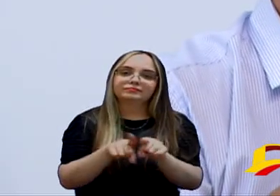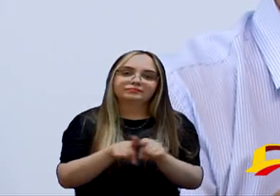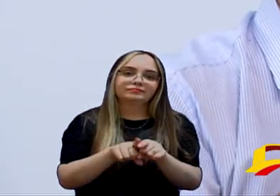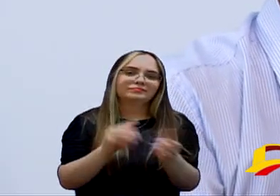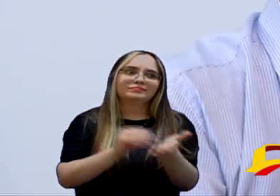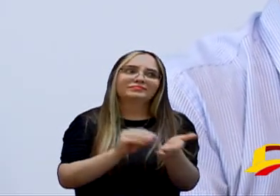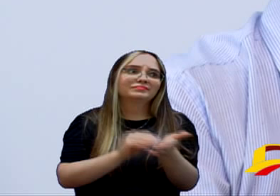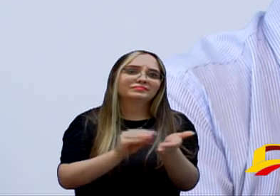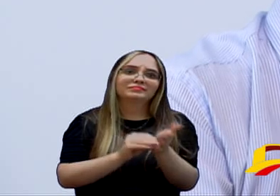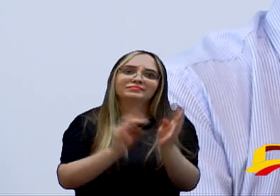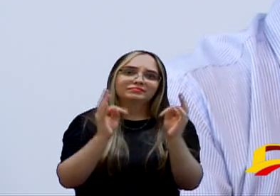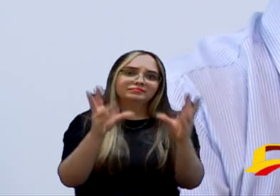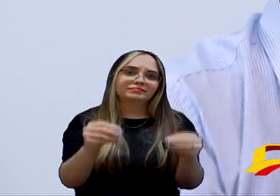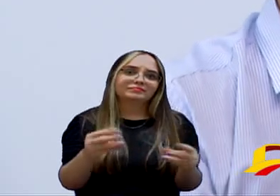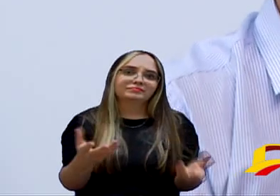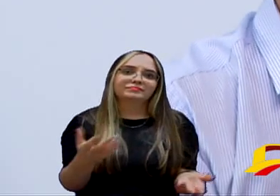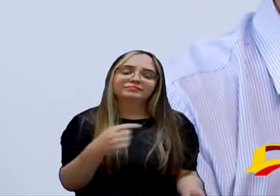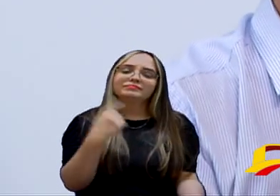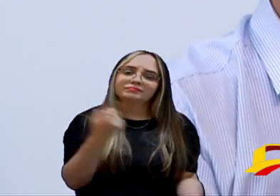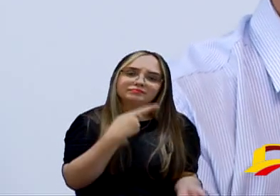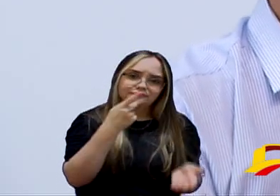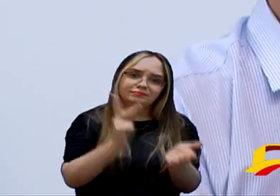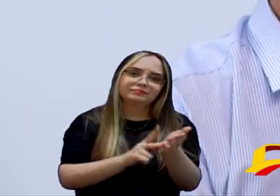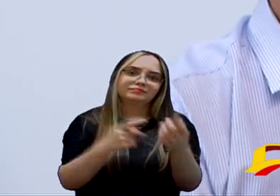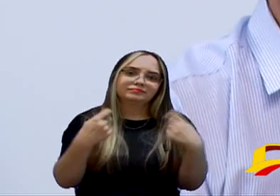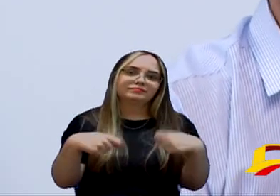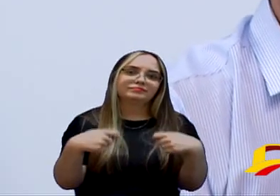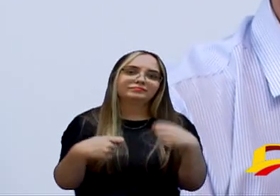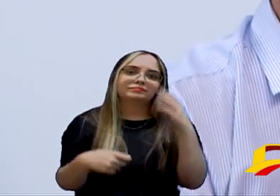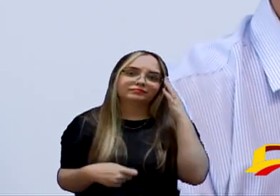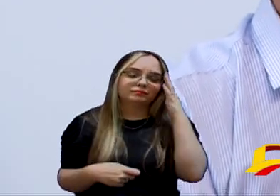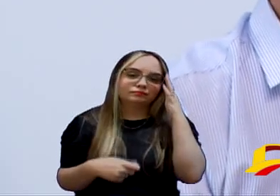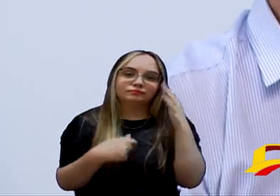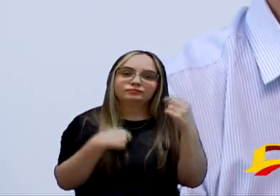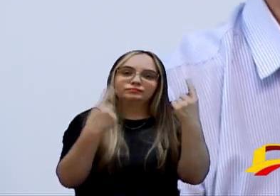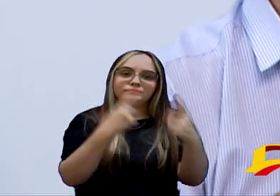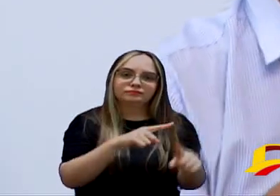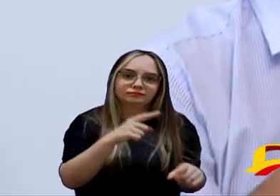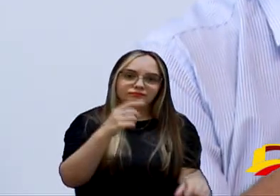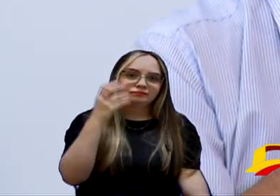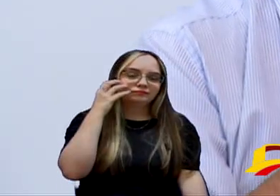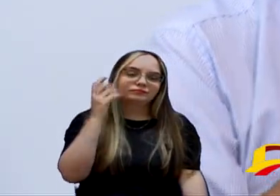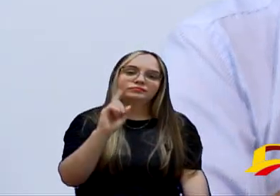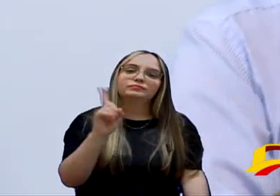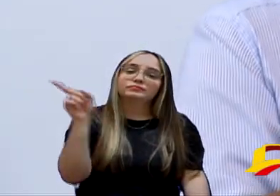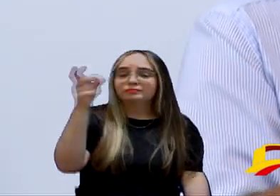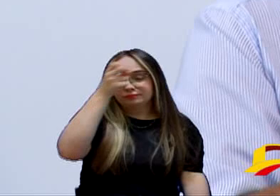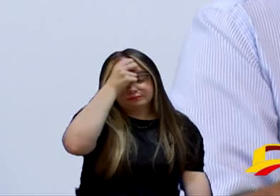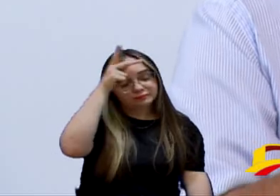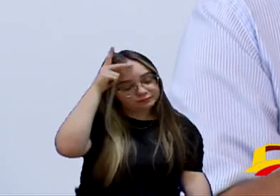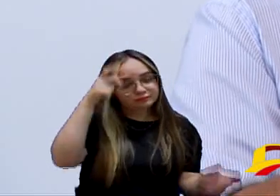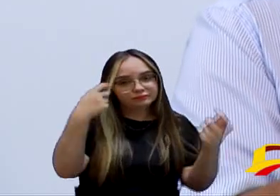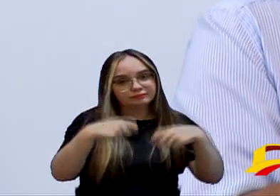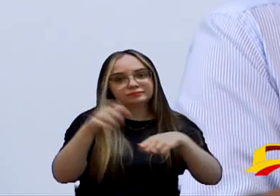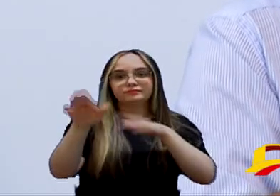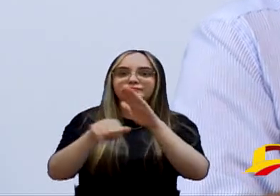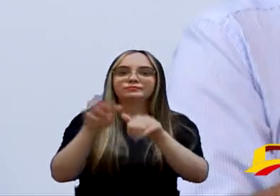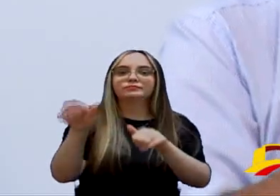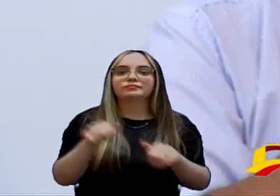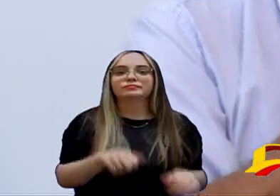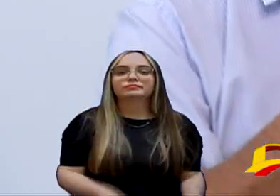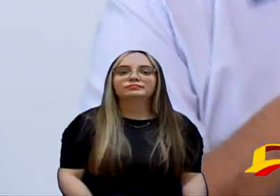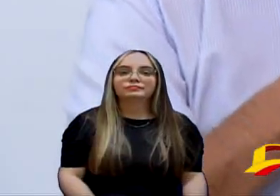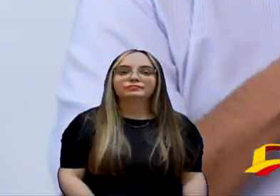faltando quase tudo vai ter que falar isso a gente tem que falar a verdade não tô contra o Cláudio isso é o prefeito prefeito que tem que chamar eu acho que já teve até a